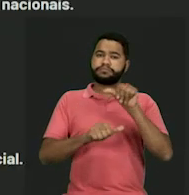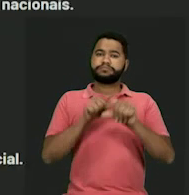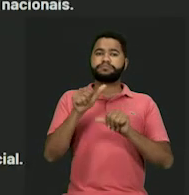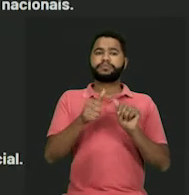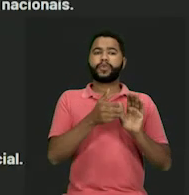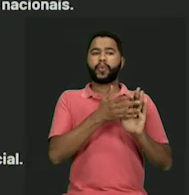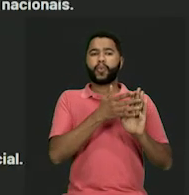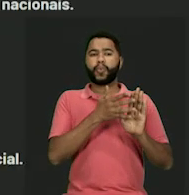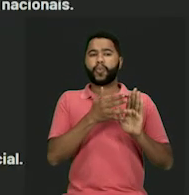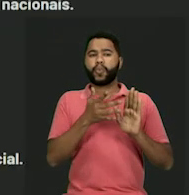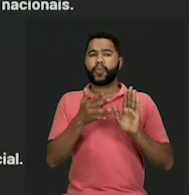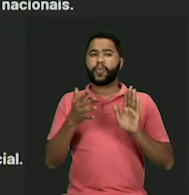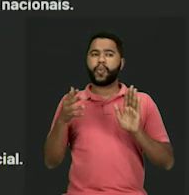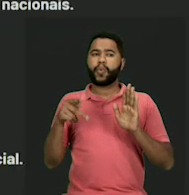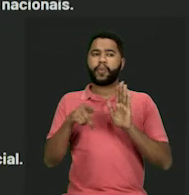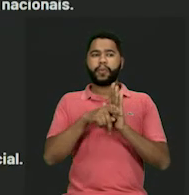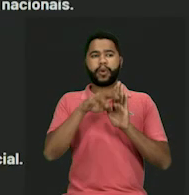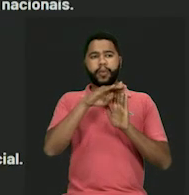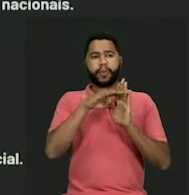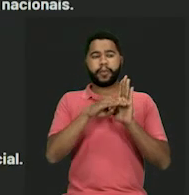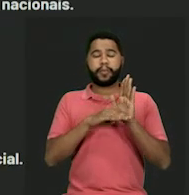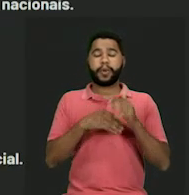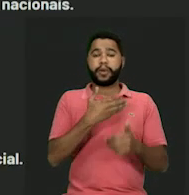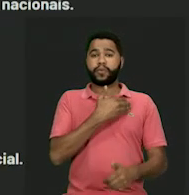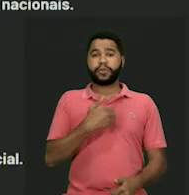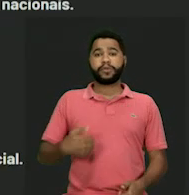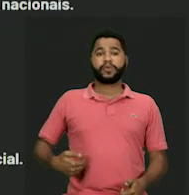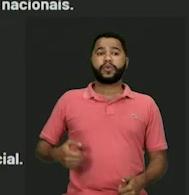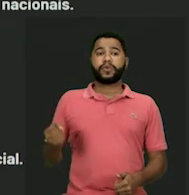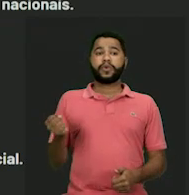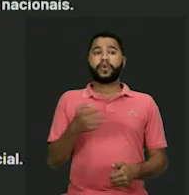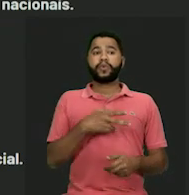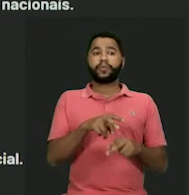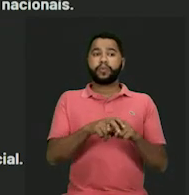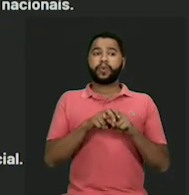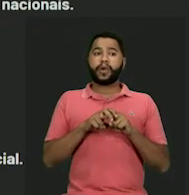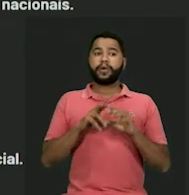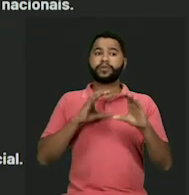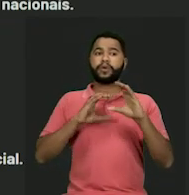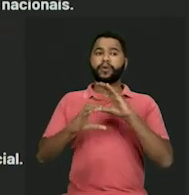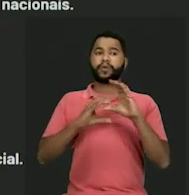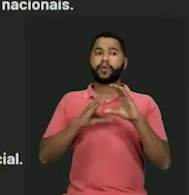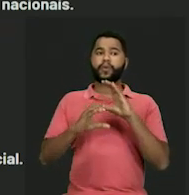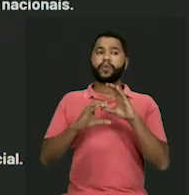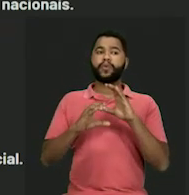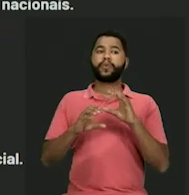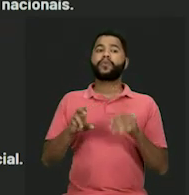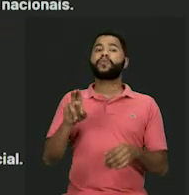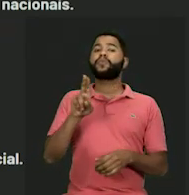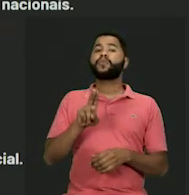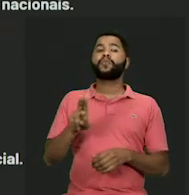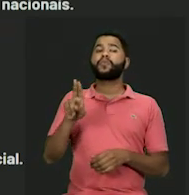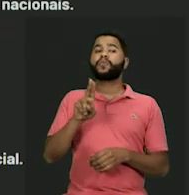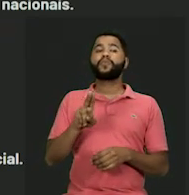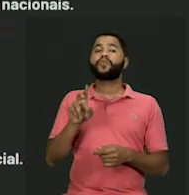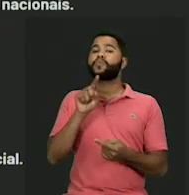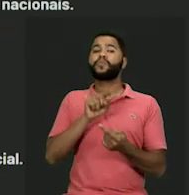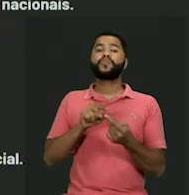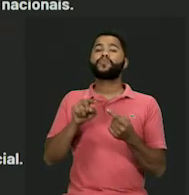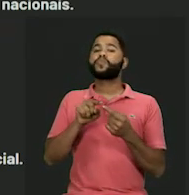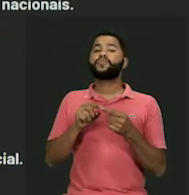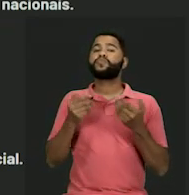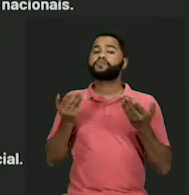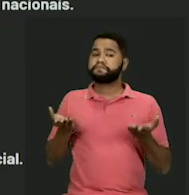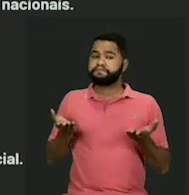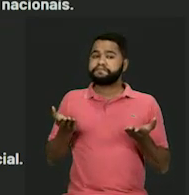durante o regime do Estado Novo porque o meio de comunicação foi instrumentalizado